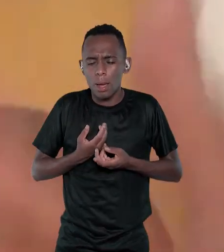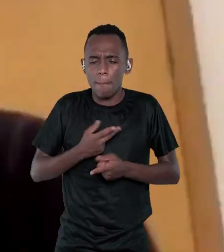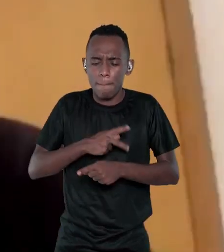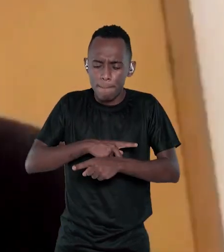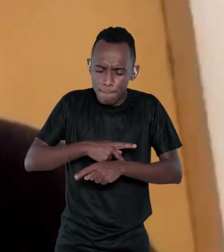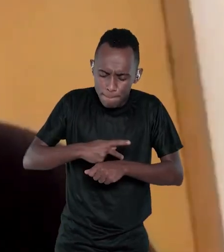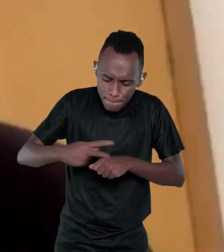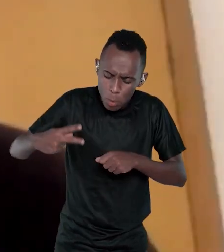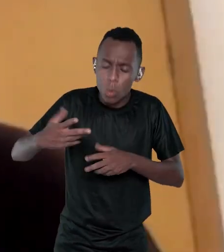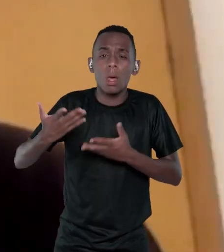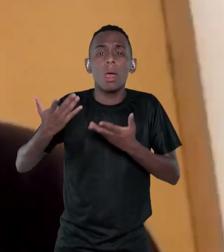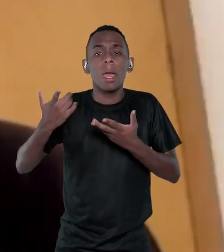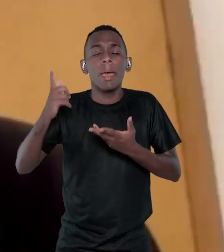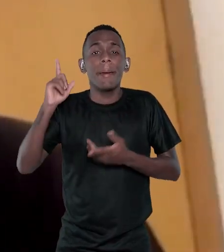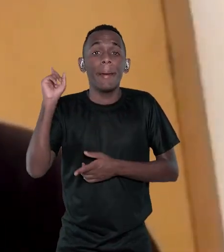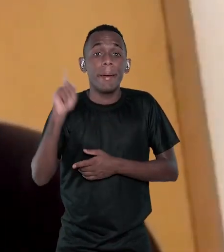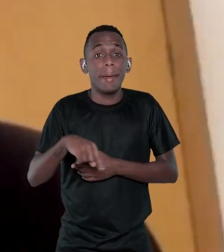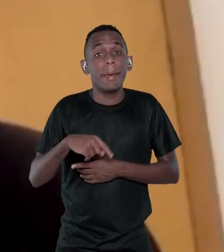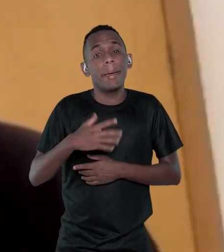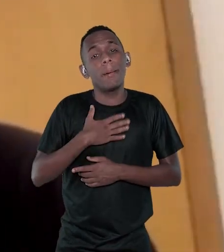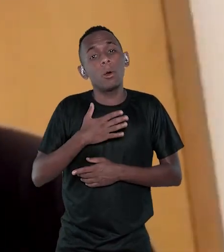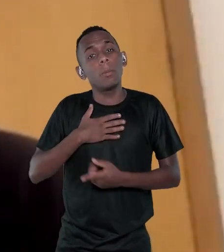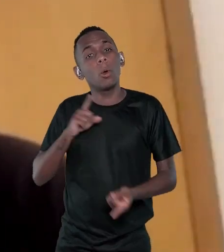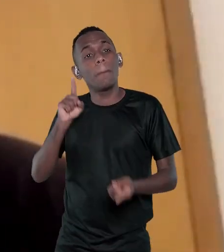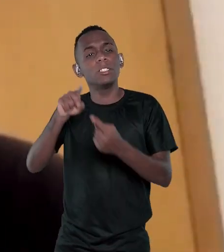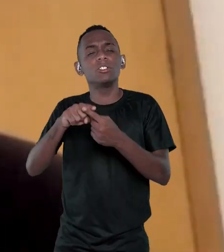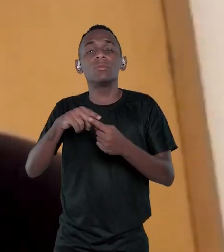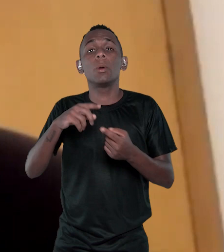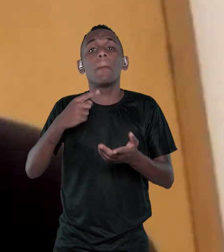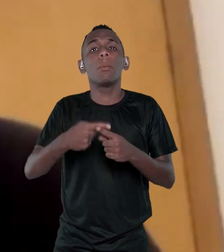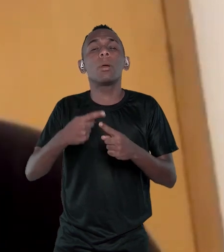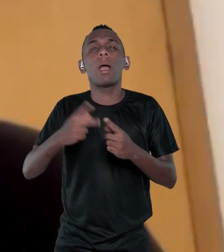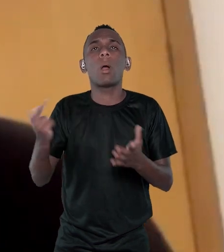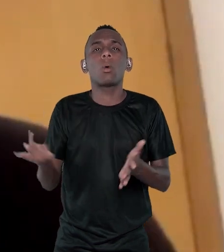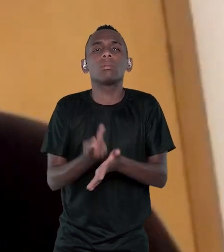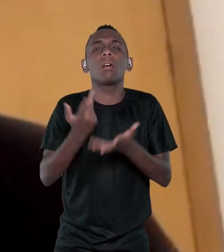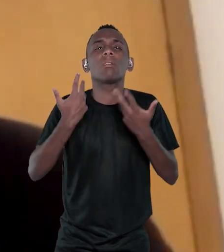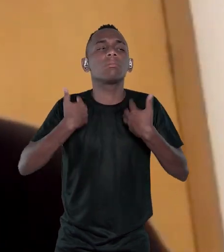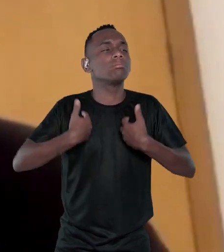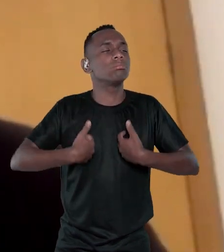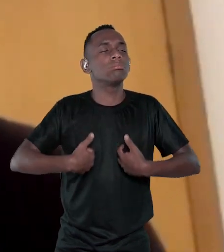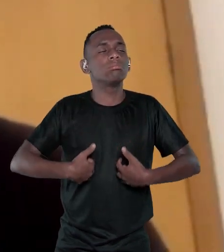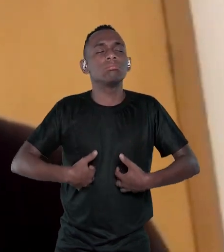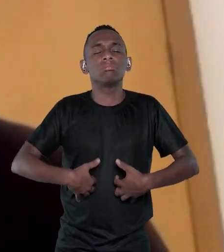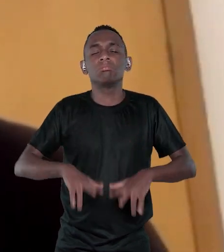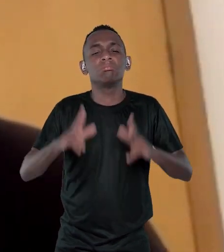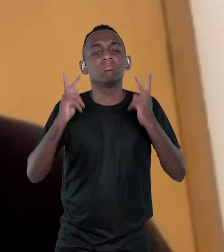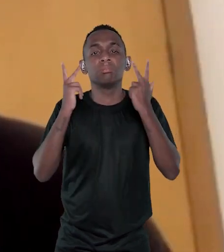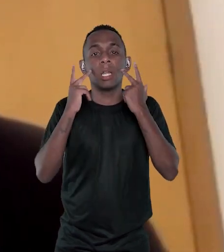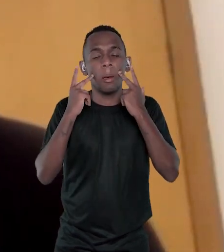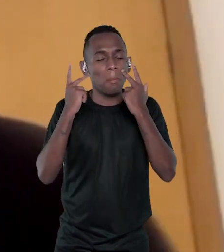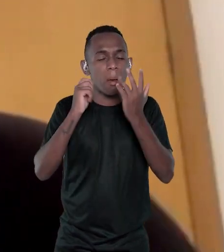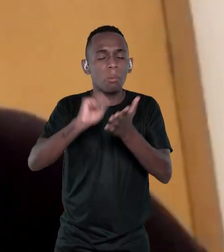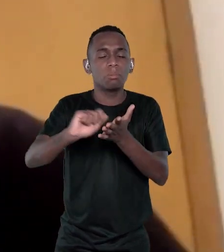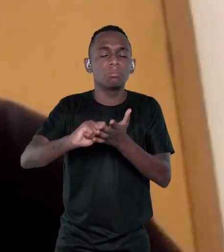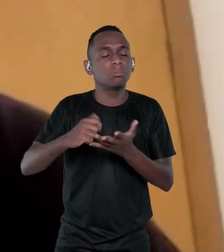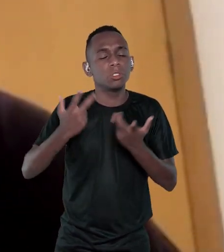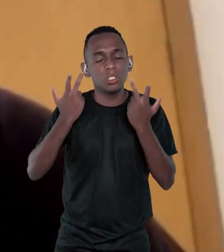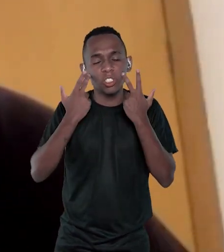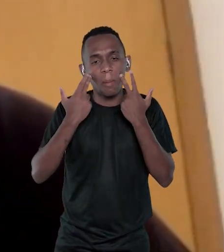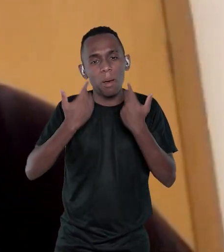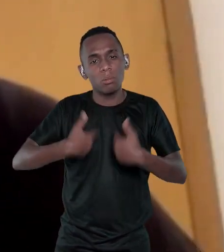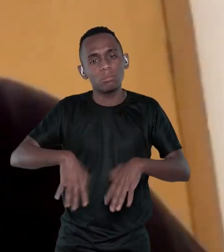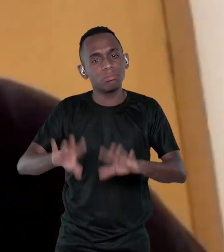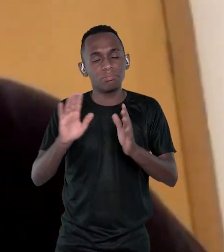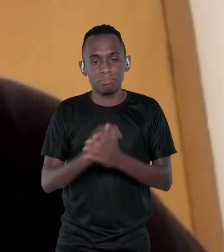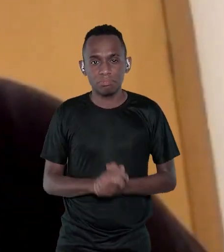e poesia pura é o que me é automático em mim hoje, né?